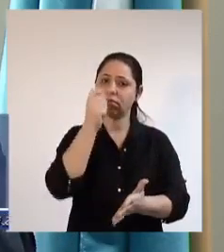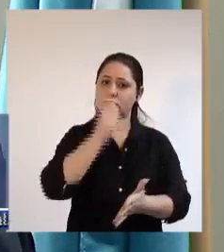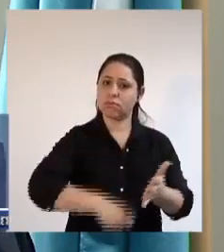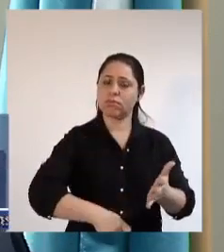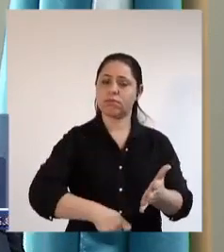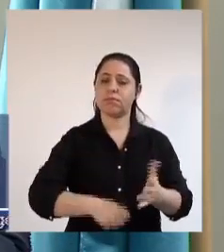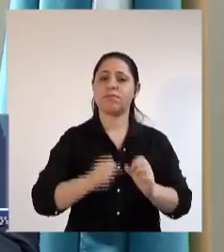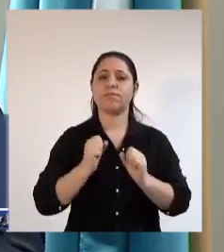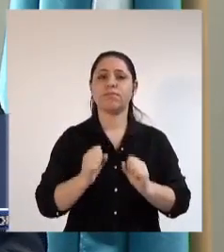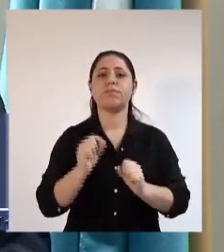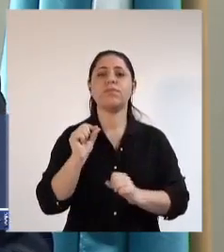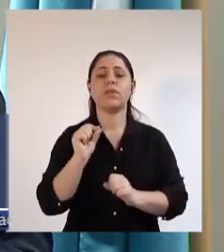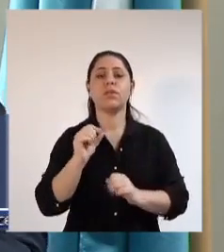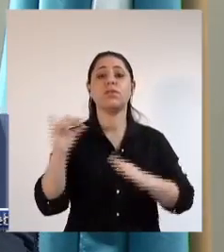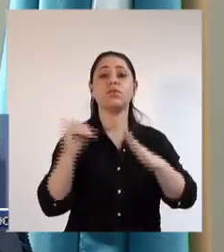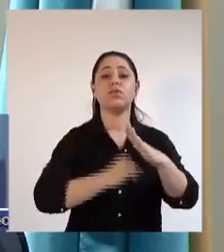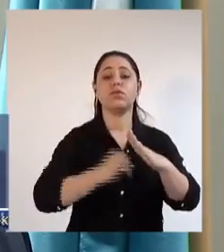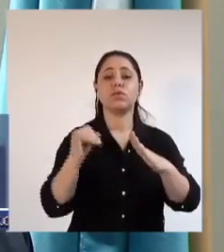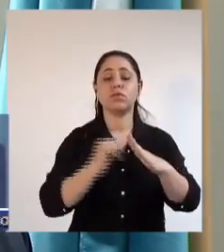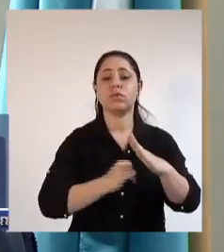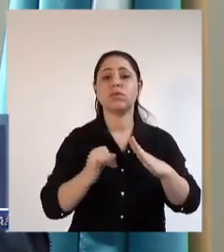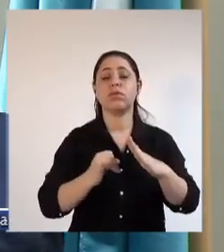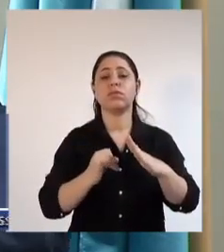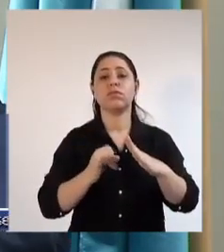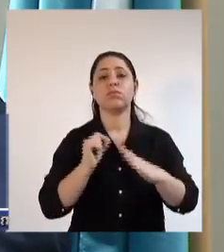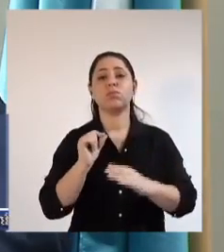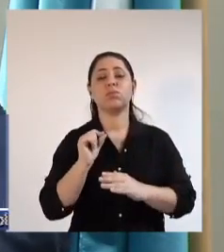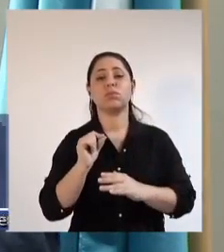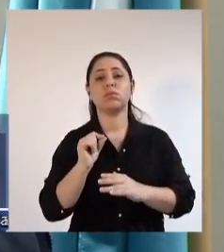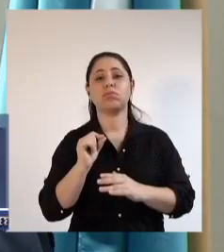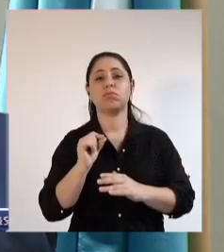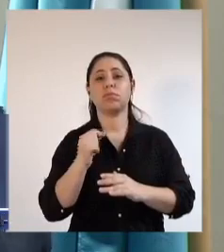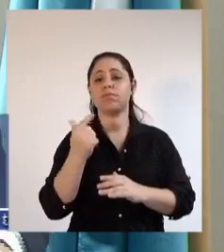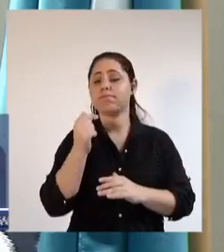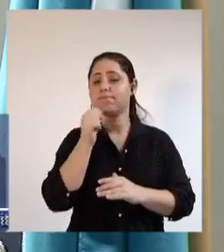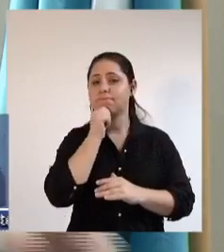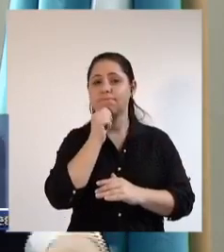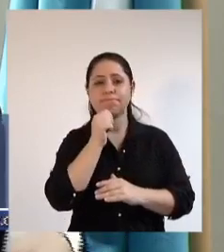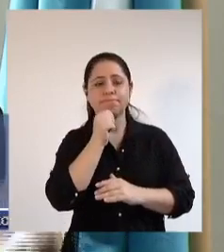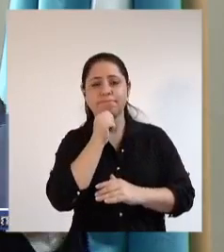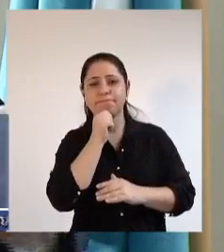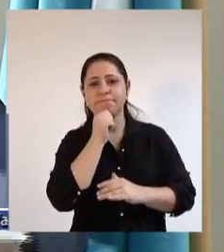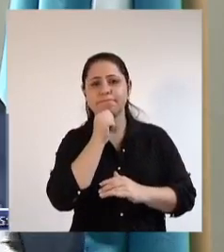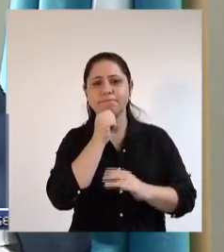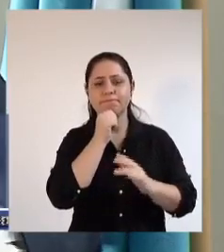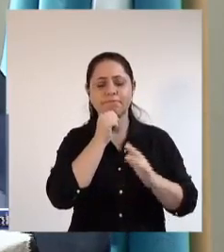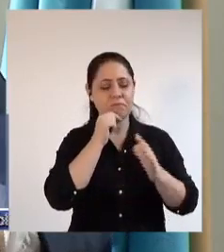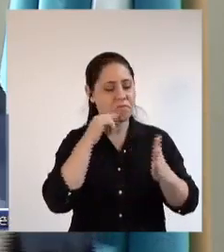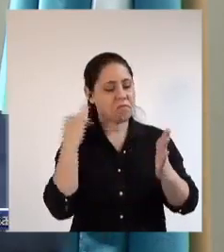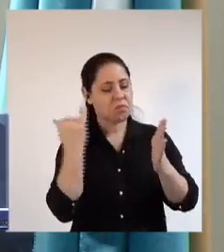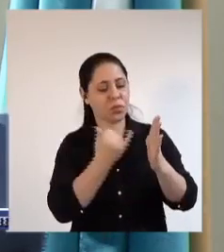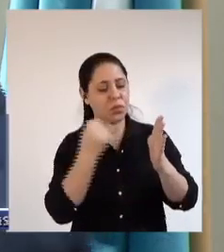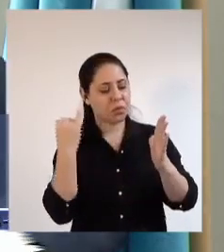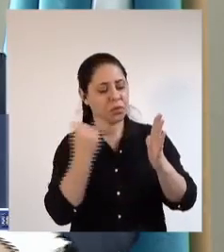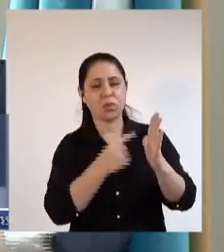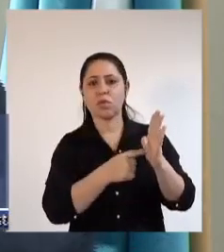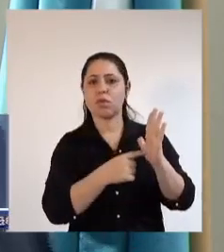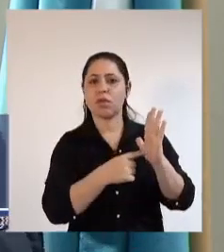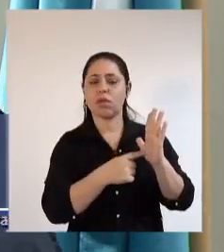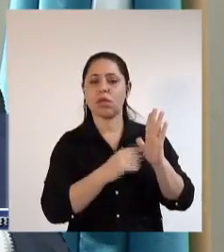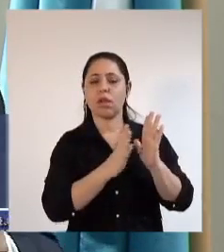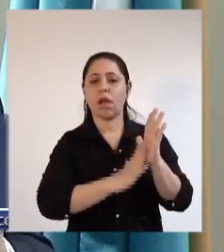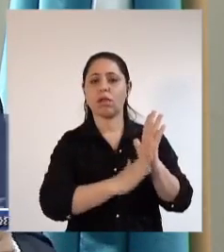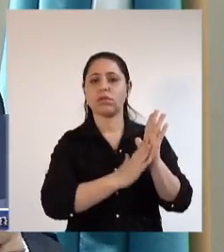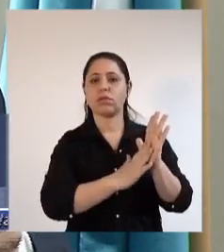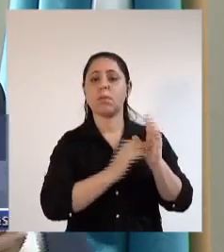que entidades que não foram excitadas possam fazer